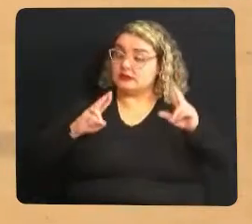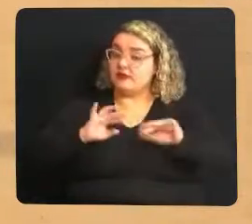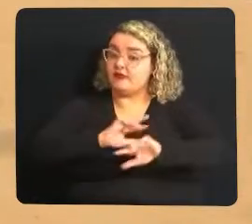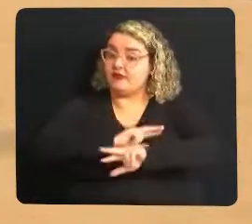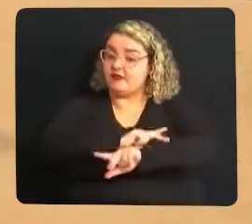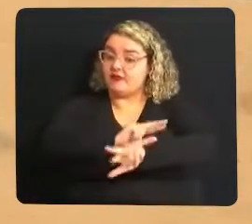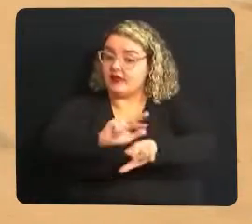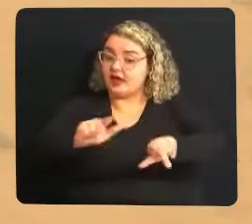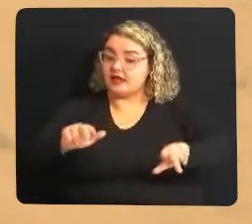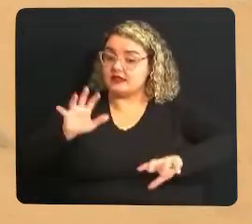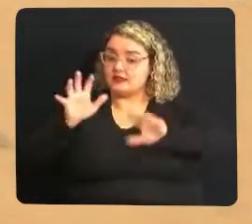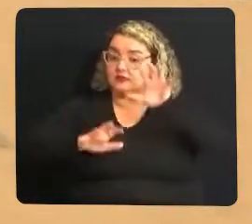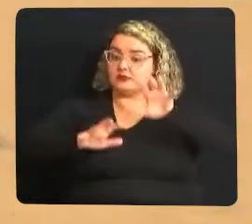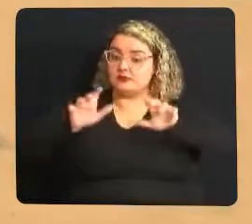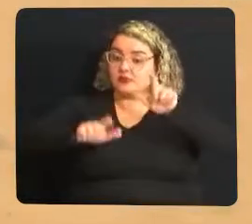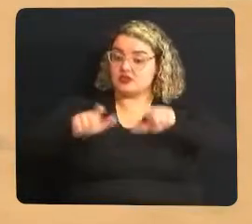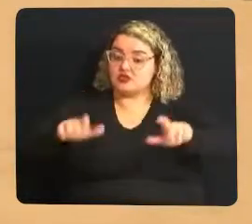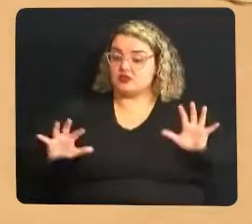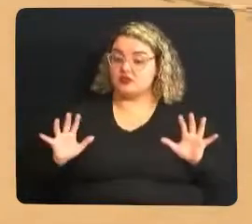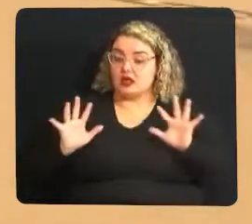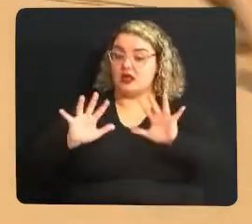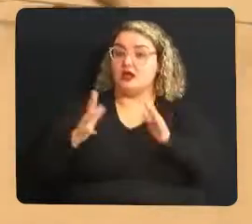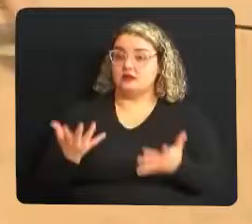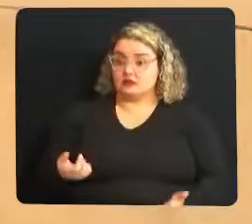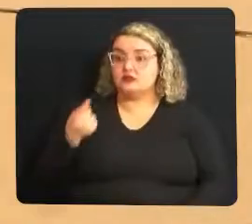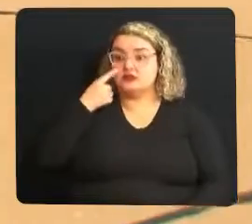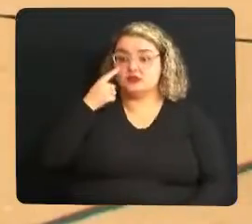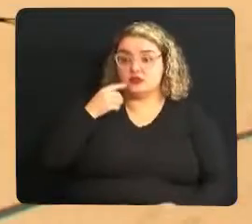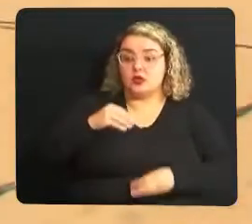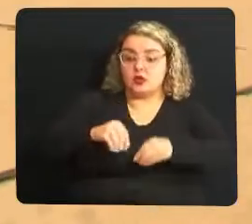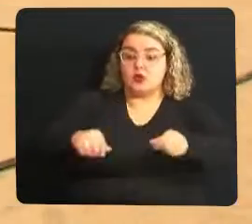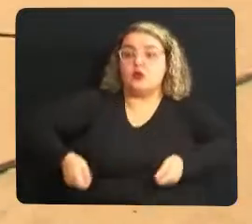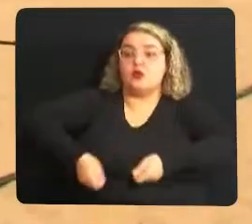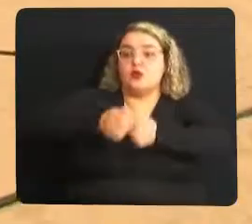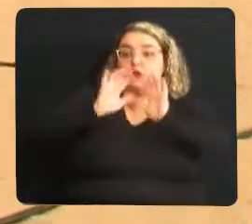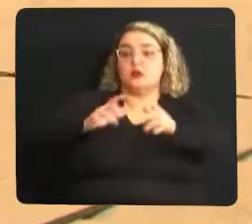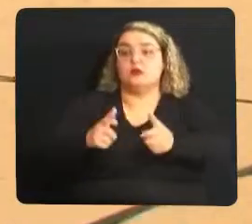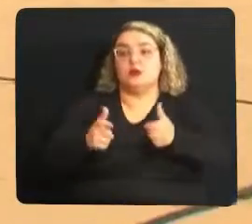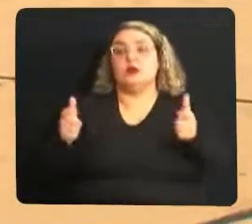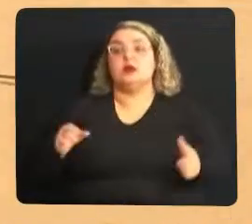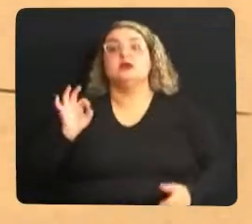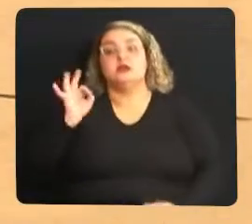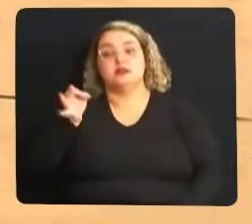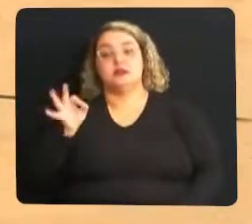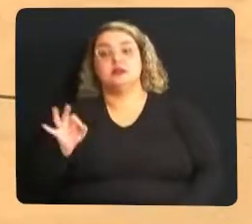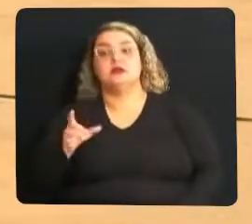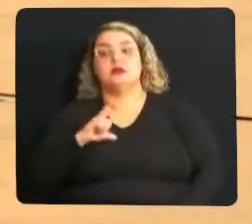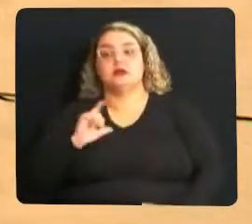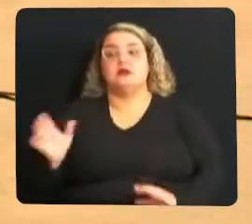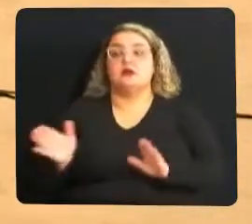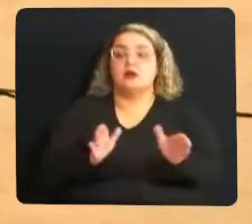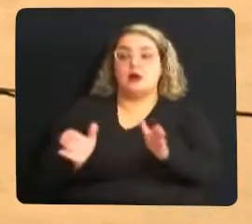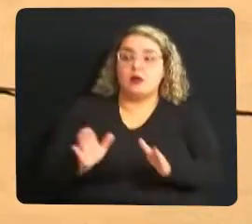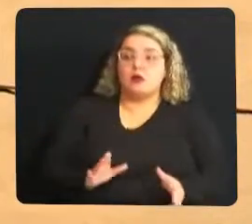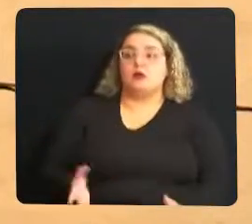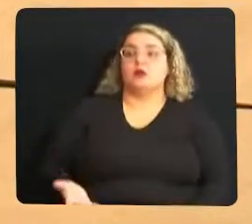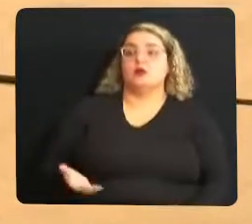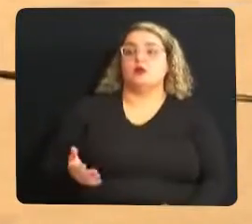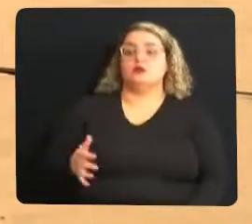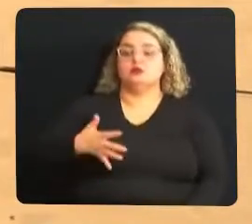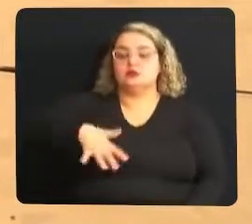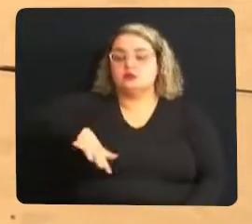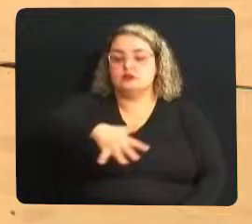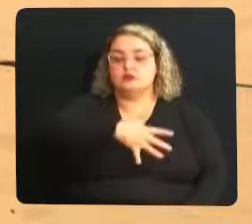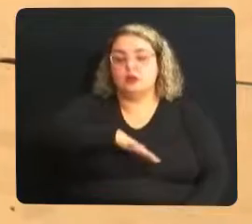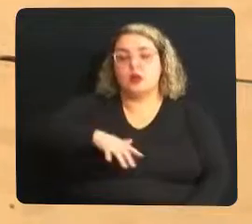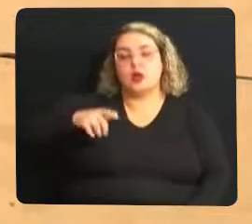gente prestigiando vôlei de praia tem crescido muito aqui em Campinas sim com certeza na nossa última etapa teve bastante gente que estava aqui no parque